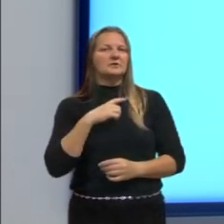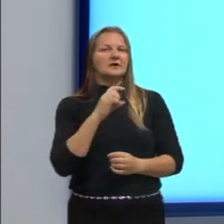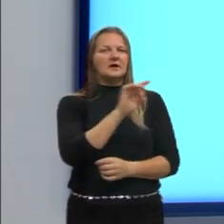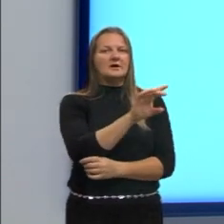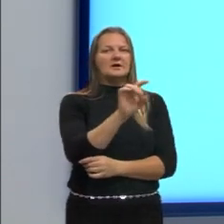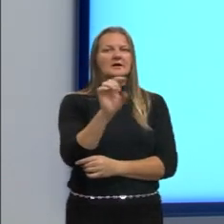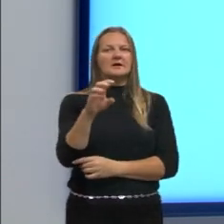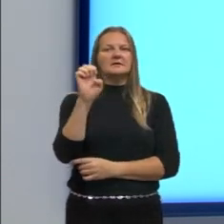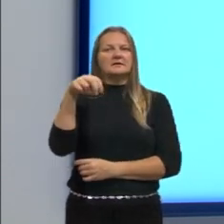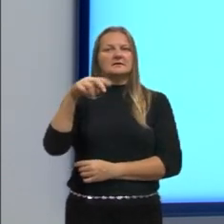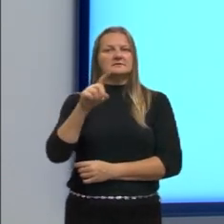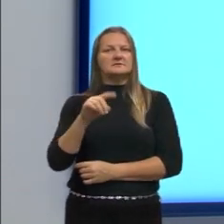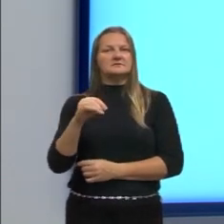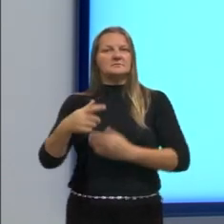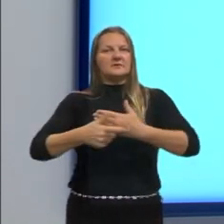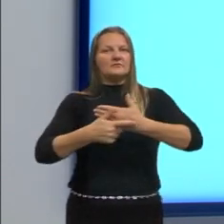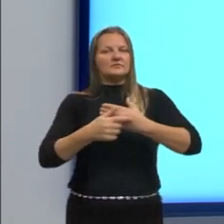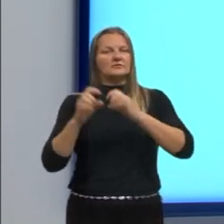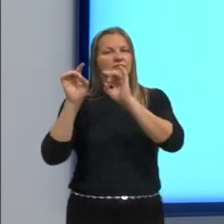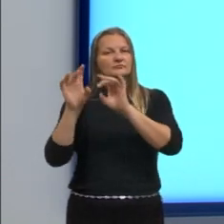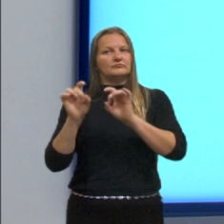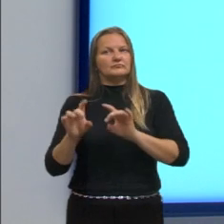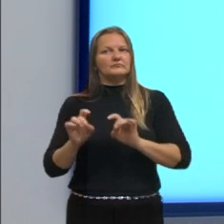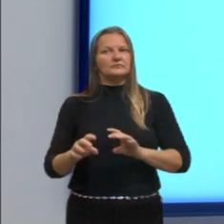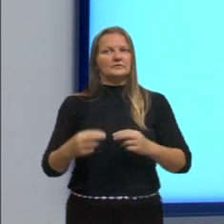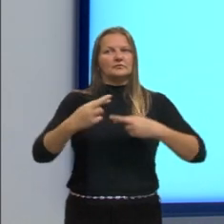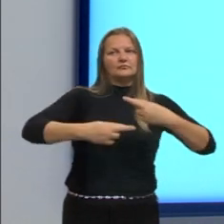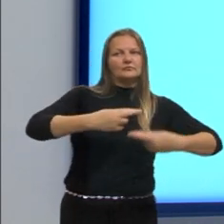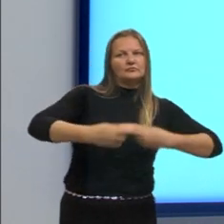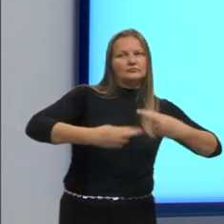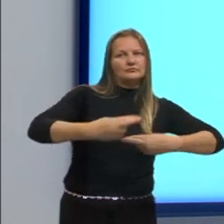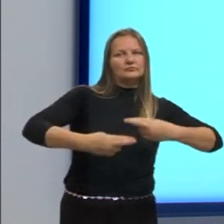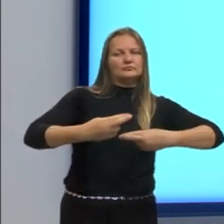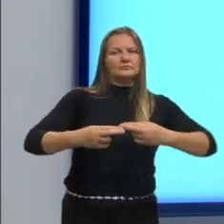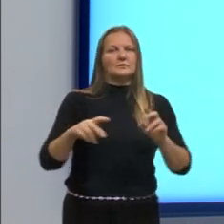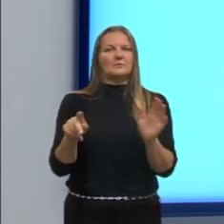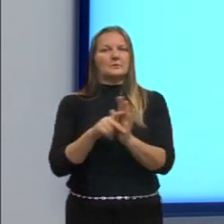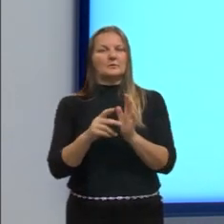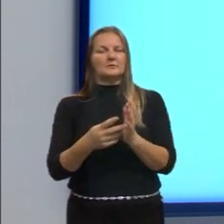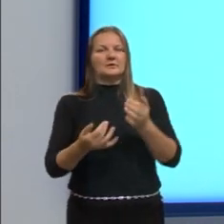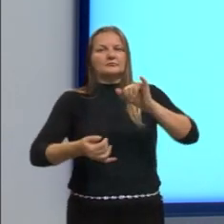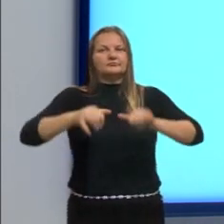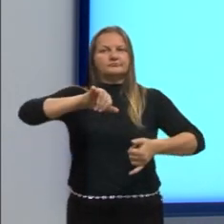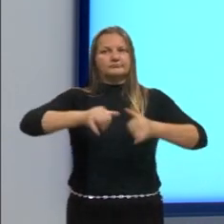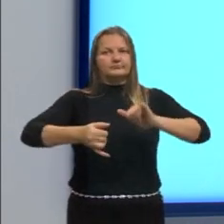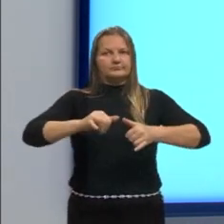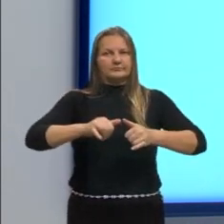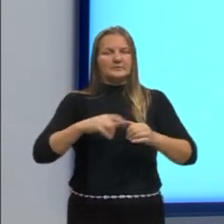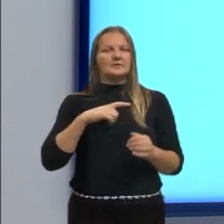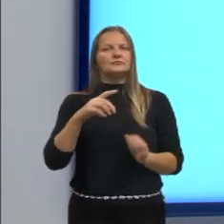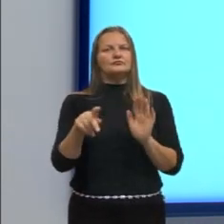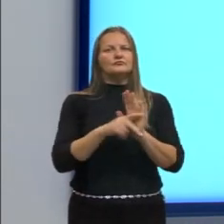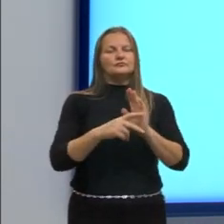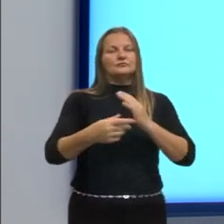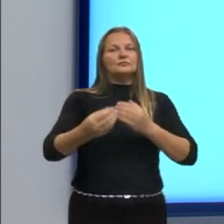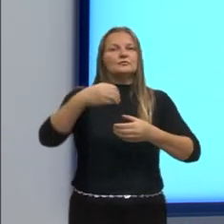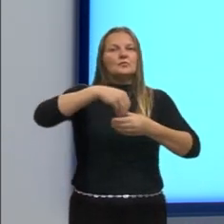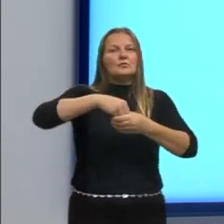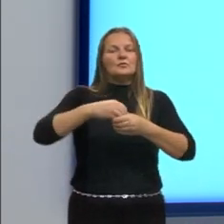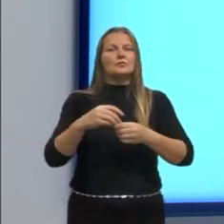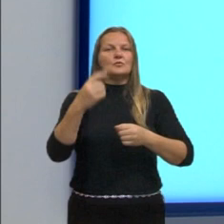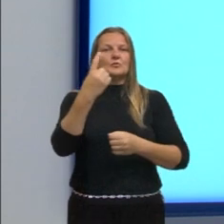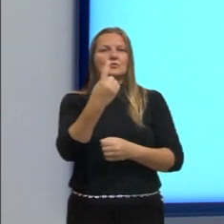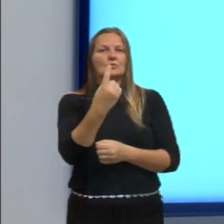enzima tem uma função específica numa reação numa reação química elas vão atuar somente sobre um